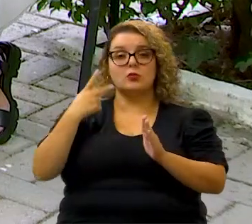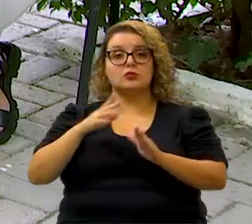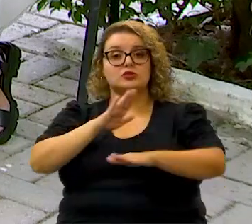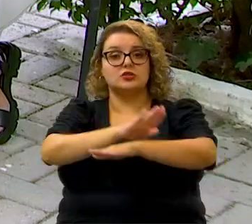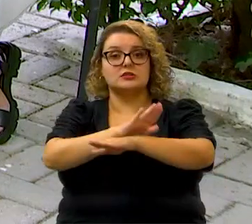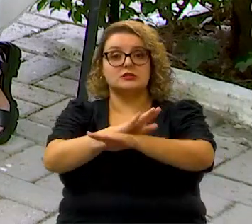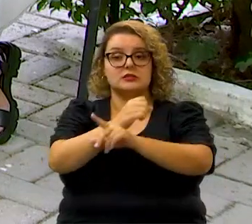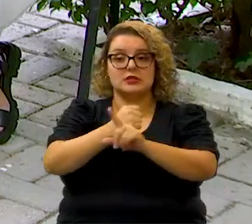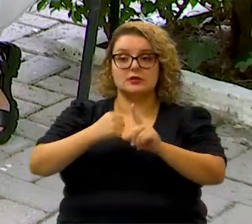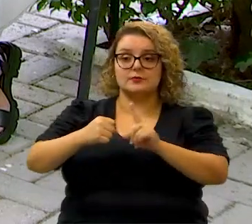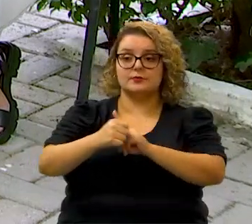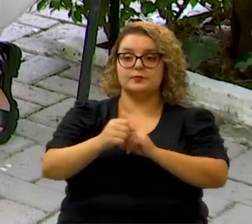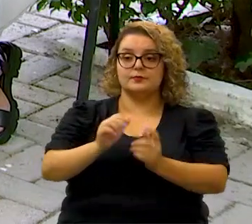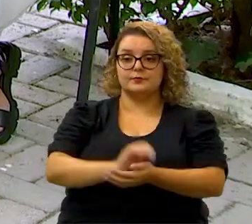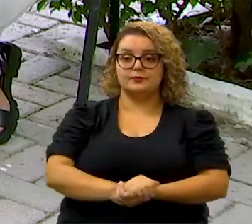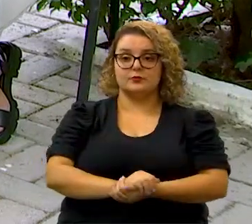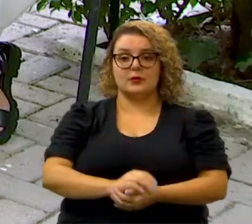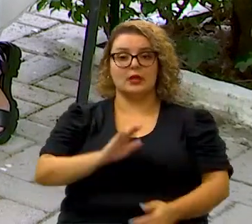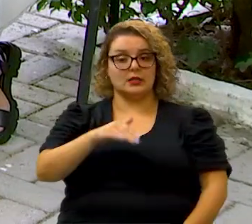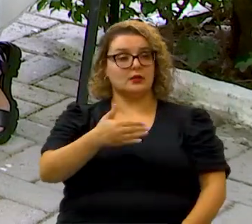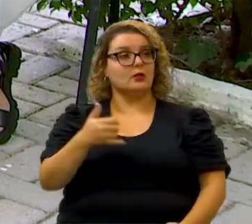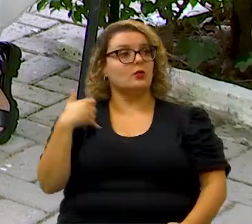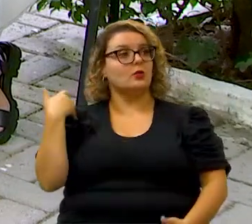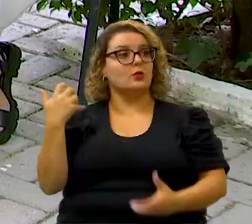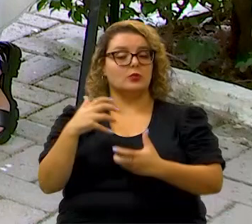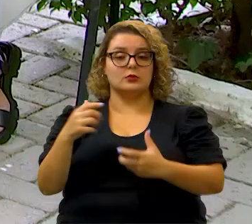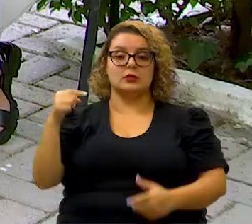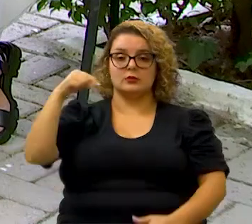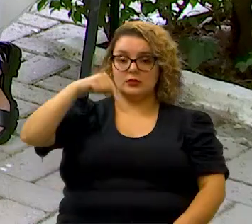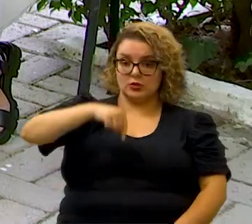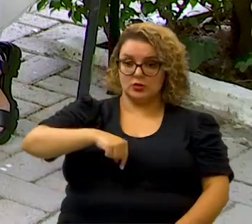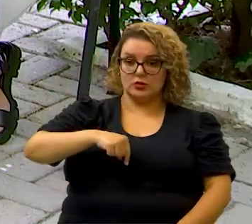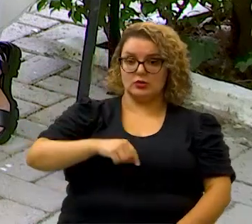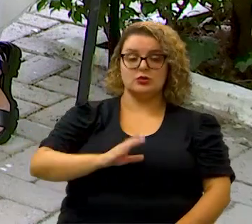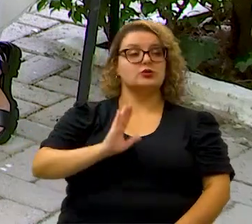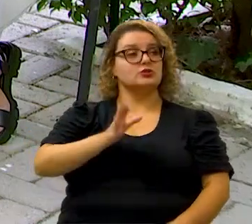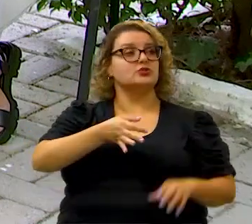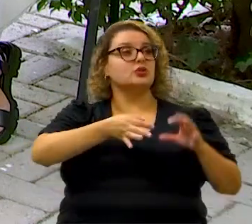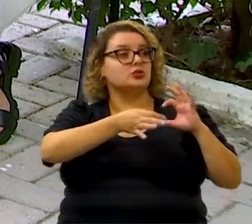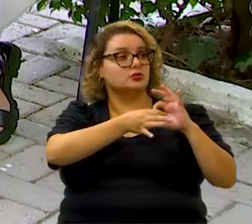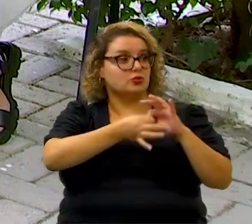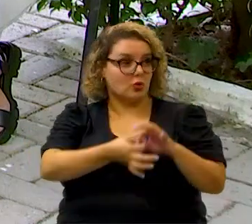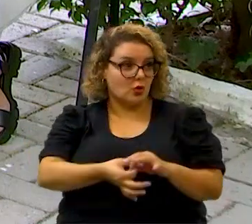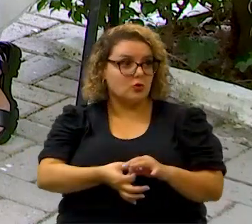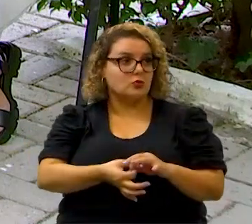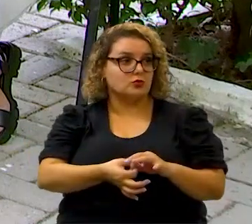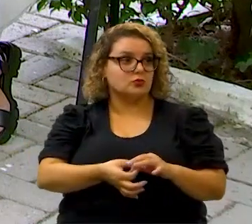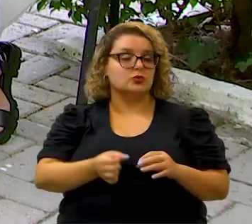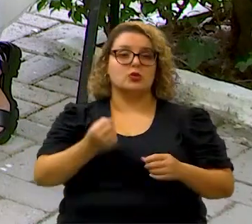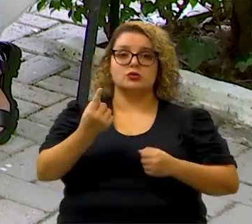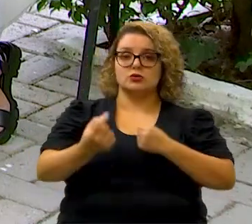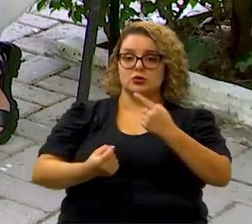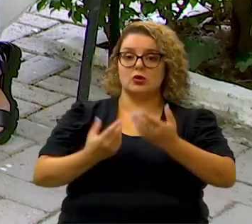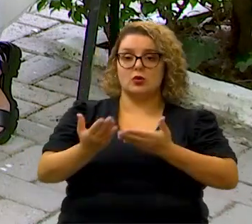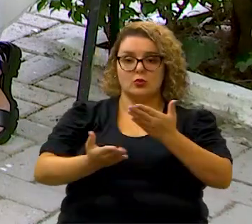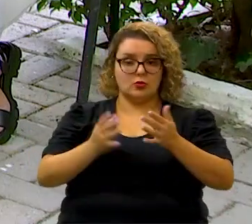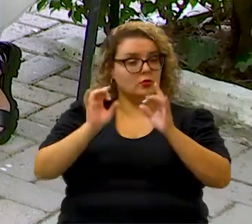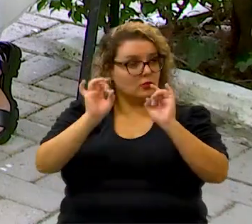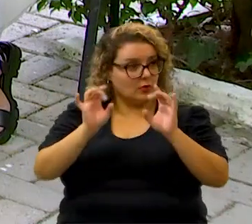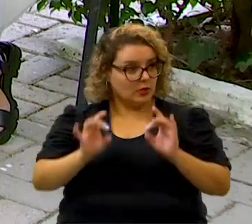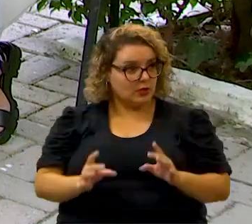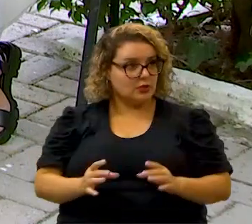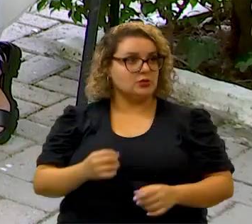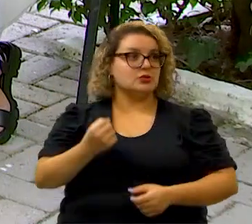política de assistência social. Então, quando um idoso vem para cá, ele vem já num contexto de algum